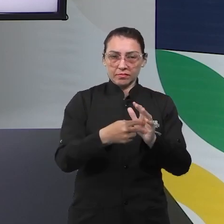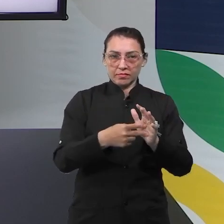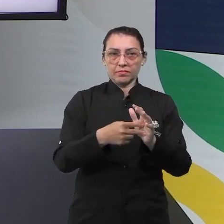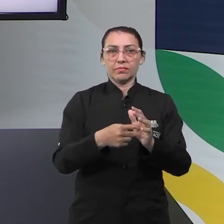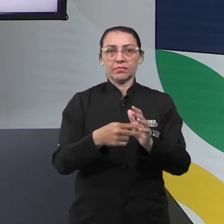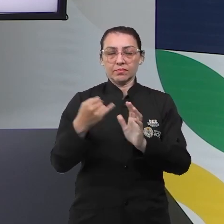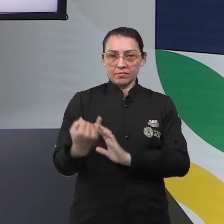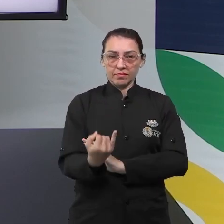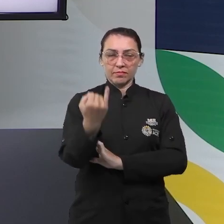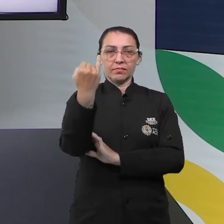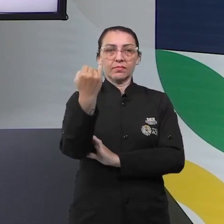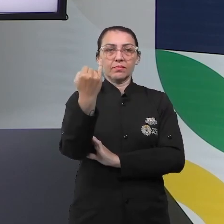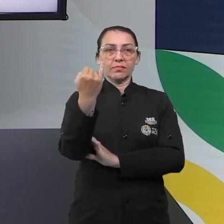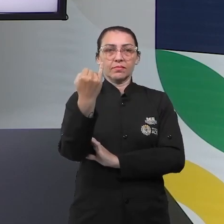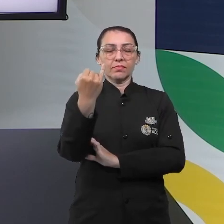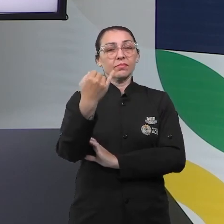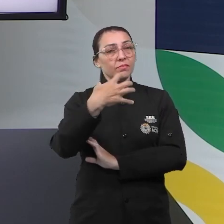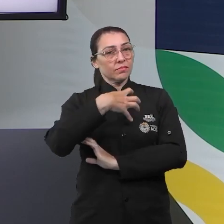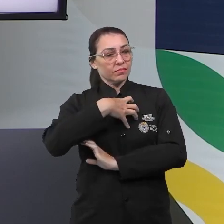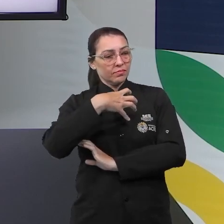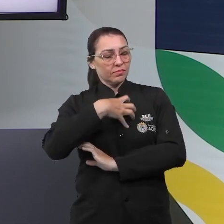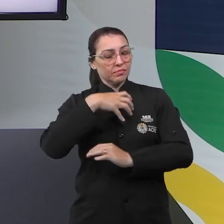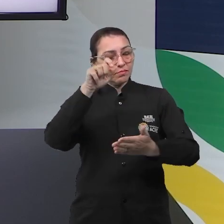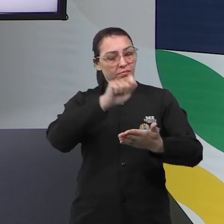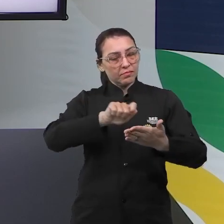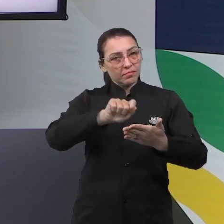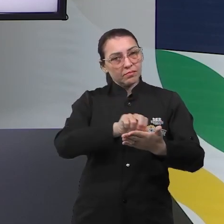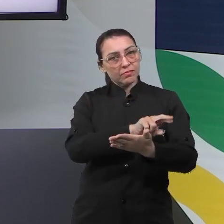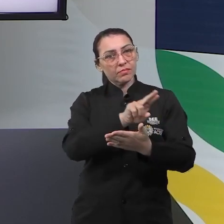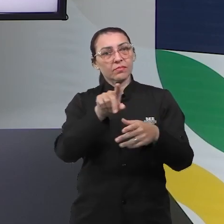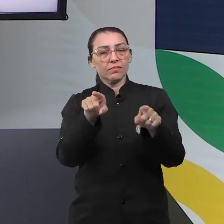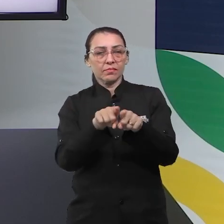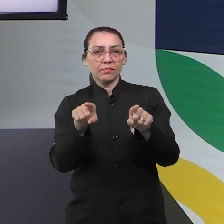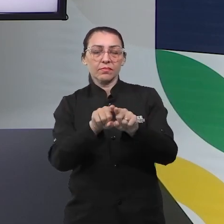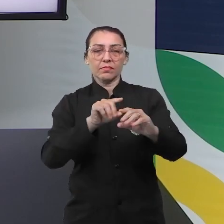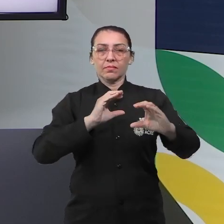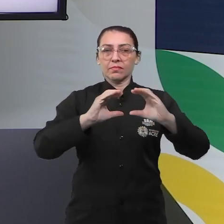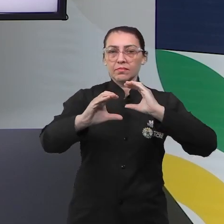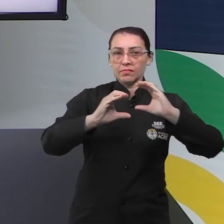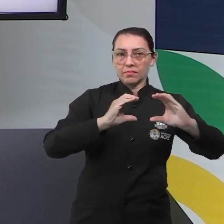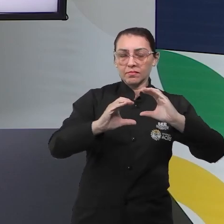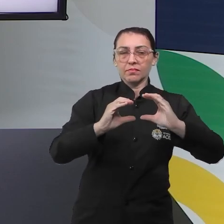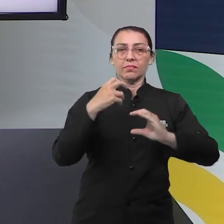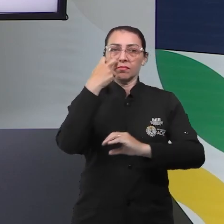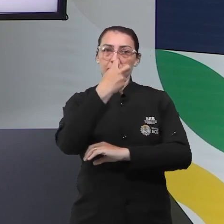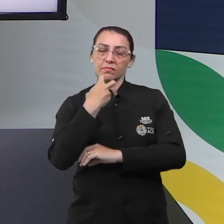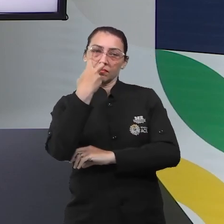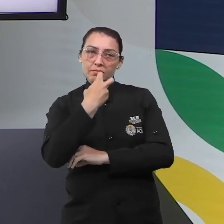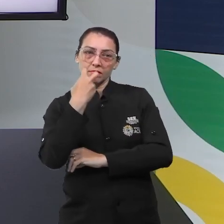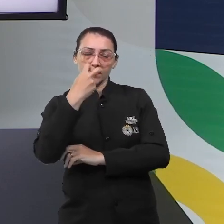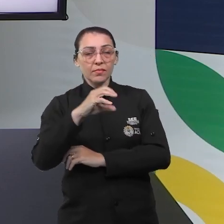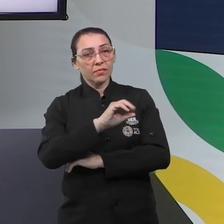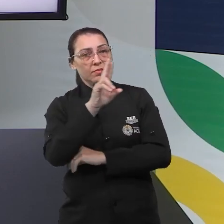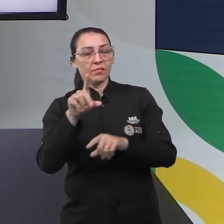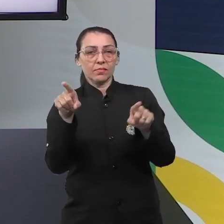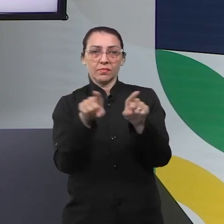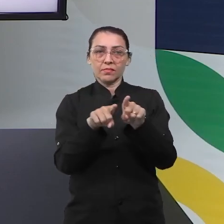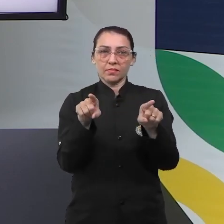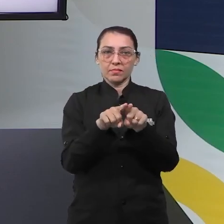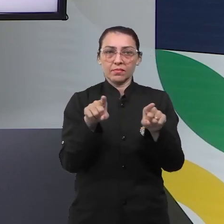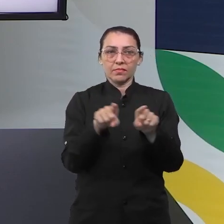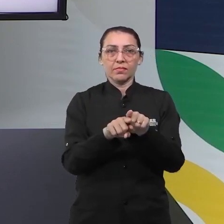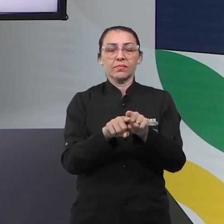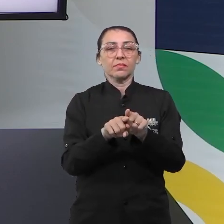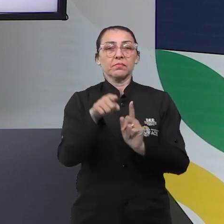são essenciais na nossa forma, tanto de escrever como de se comunicar oralmente ou até mesmo através